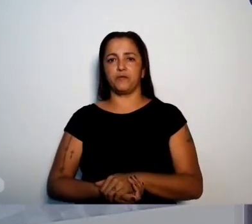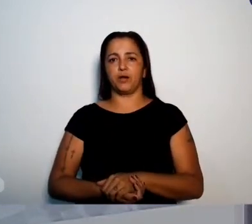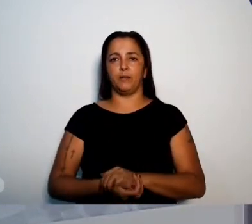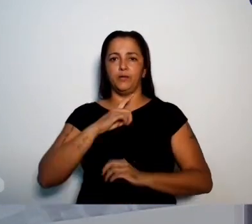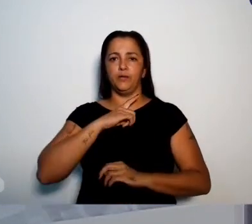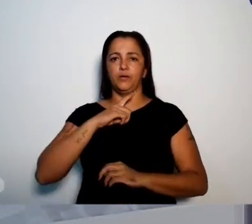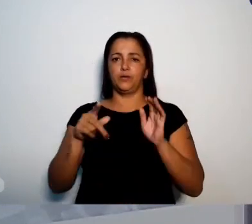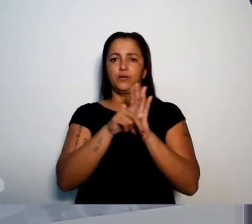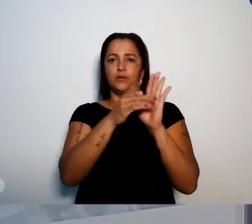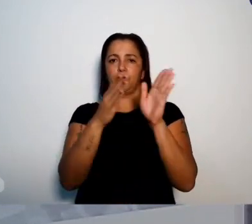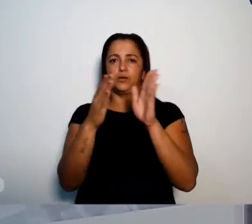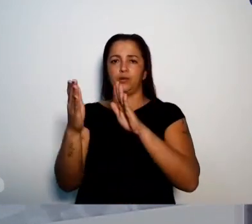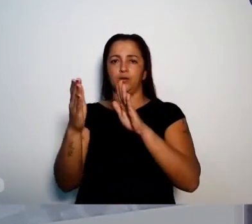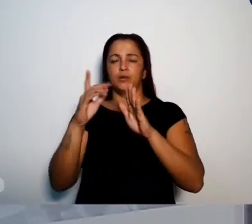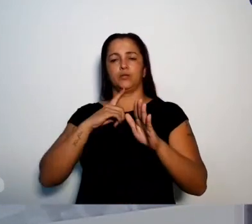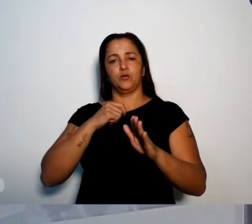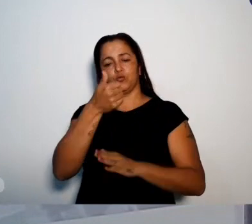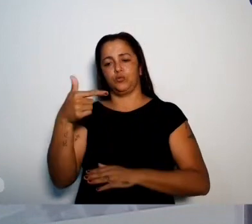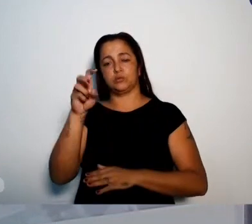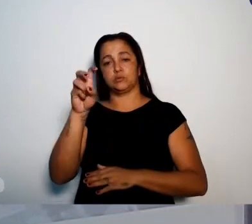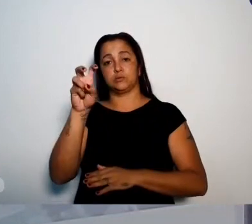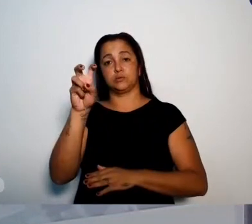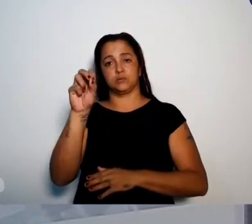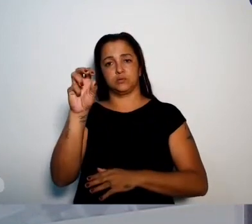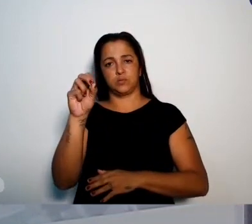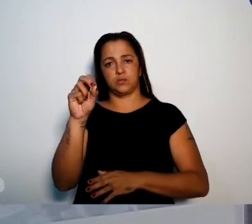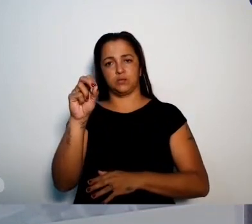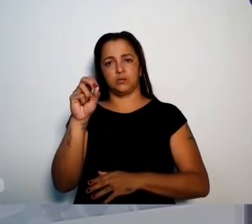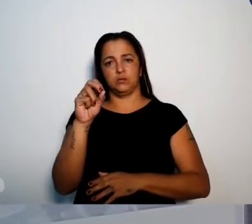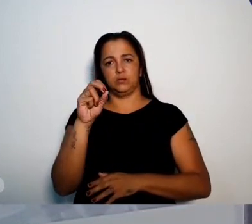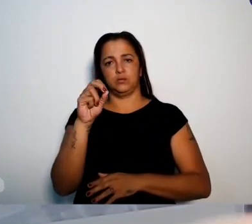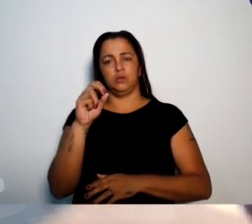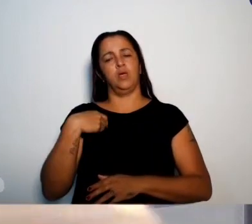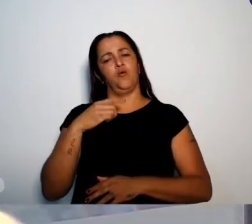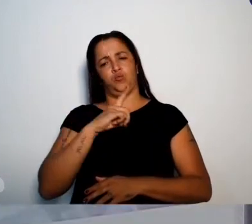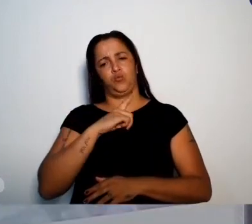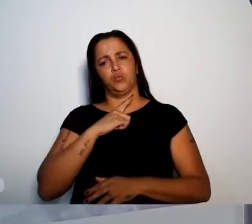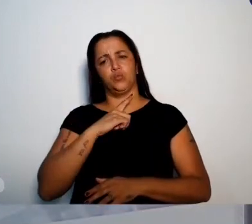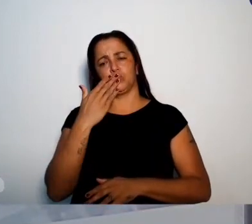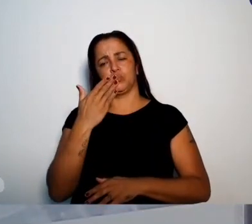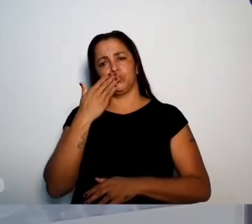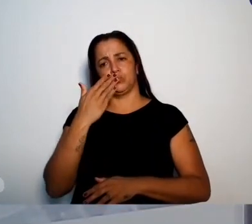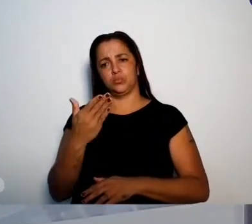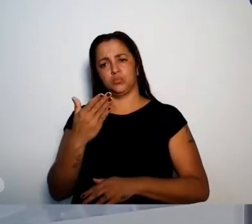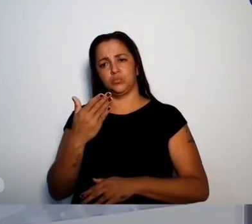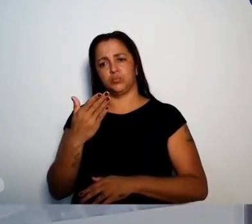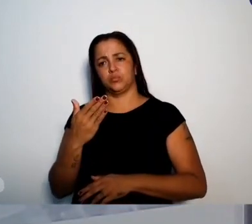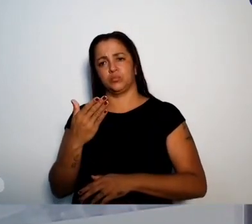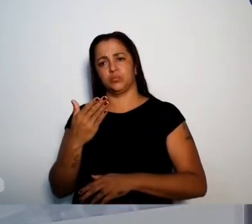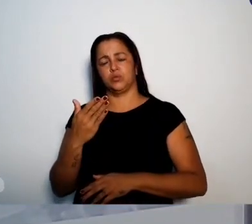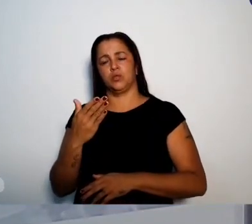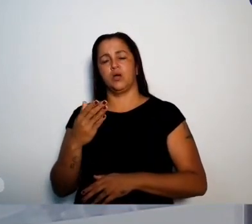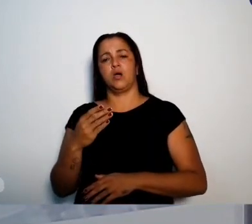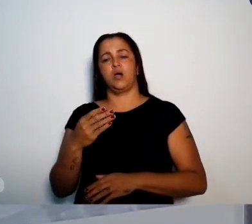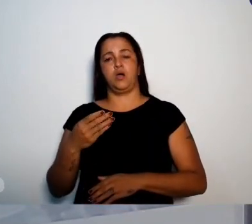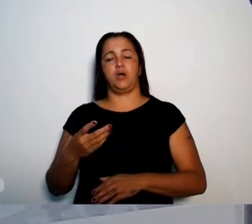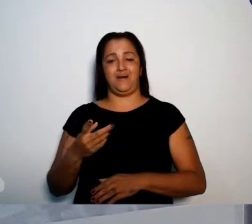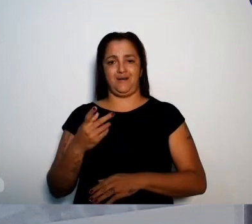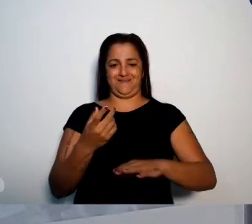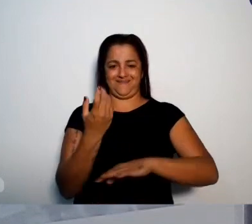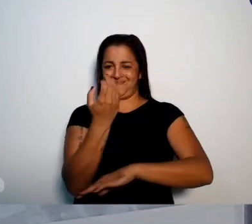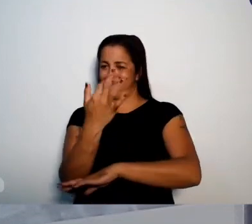1250. O 1250, eu estou solicitando a poda das plantas